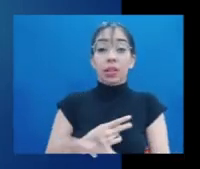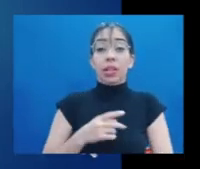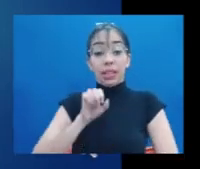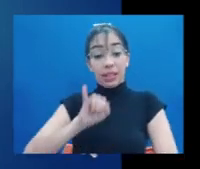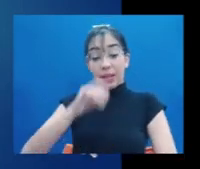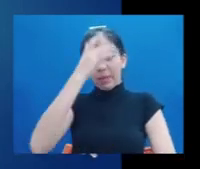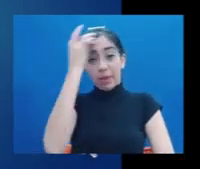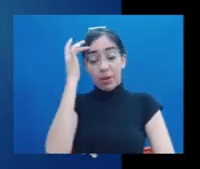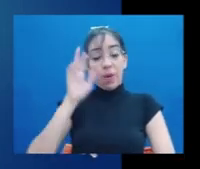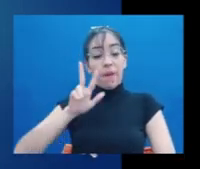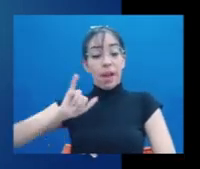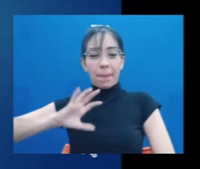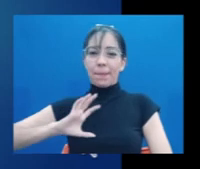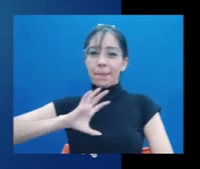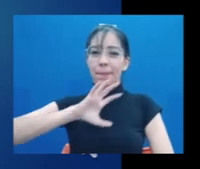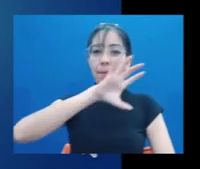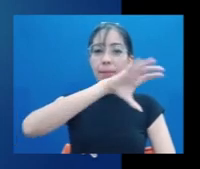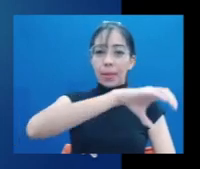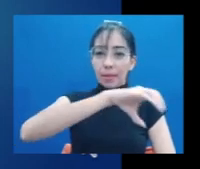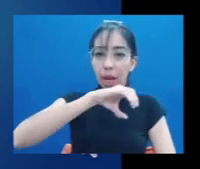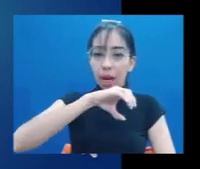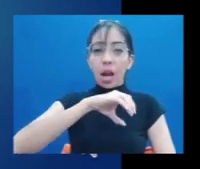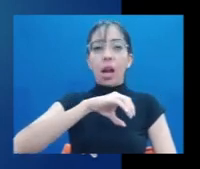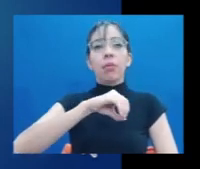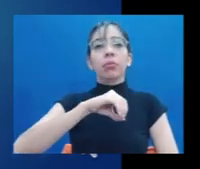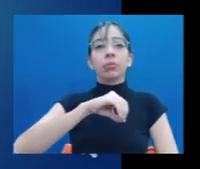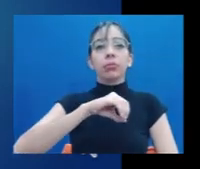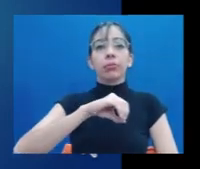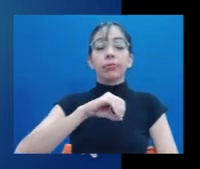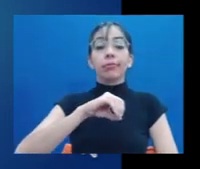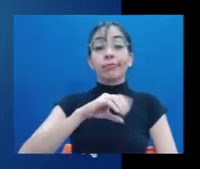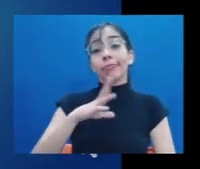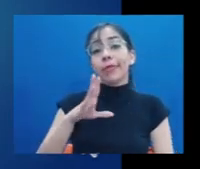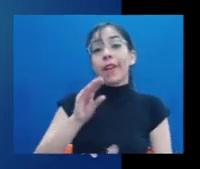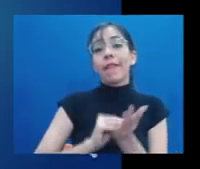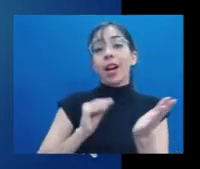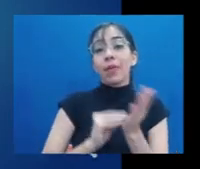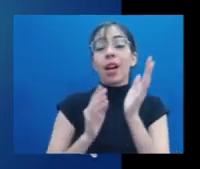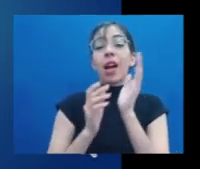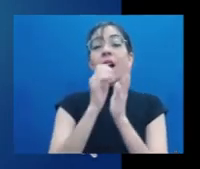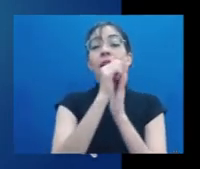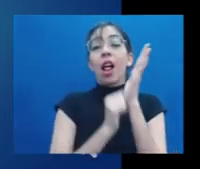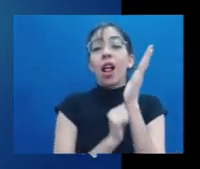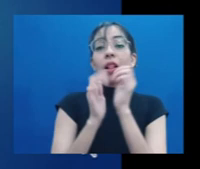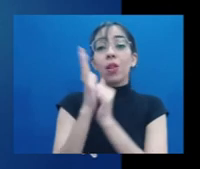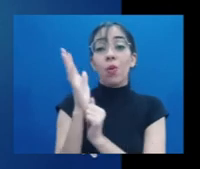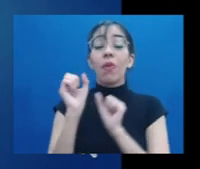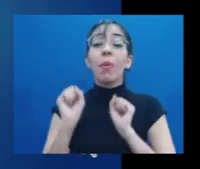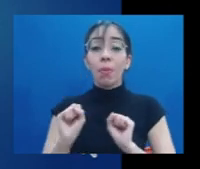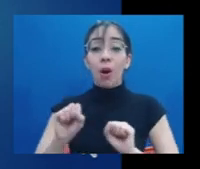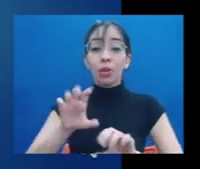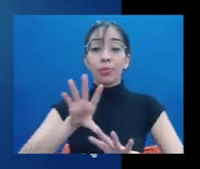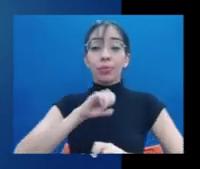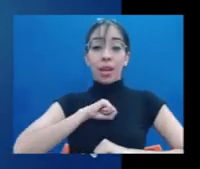normalmente nós armazenamos lá batatas, né, os legumes de maneira geral. Vocês veem que está praticamente jogada, né, os produtos químicos estão jogados aqui